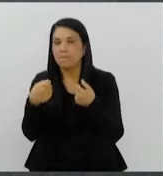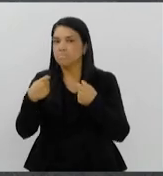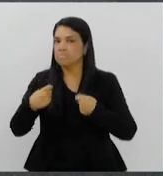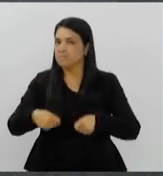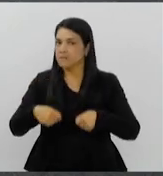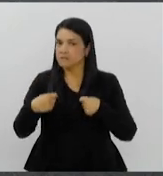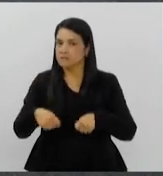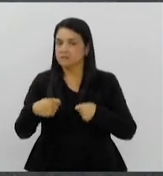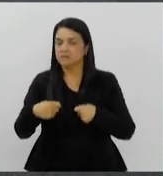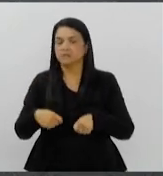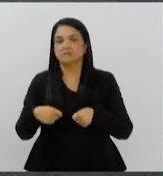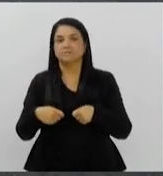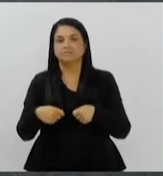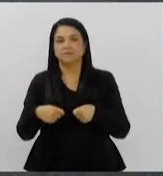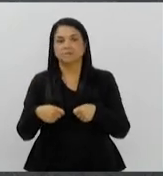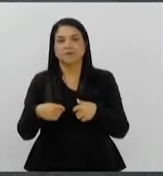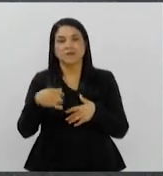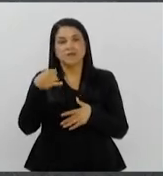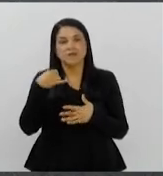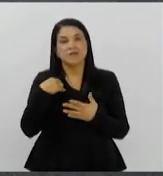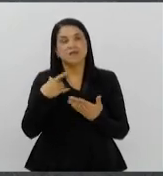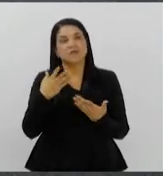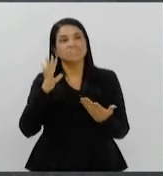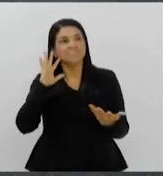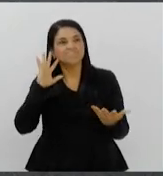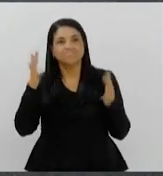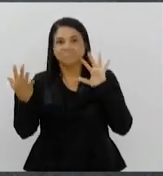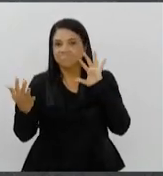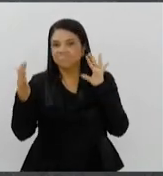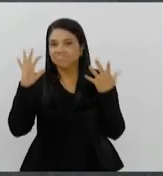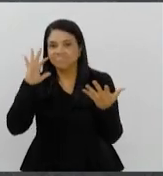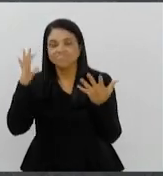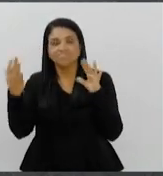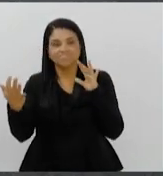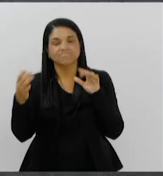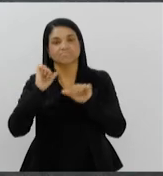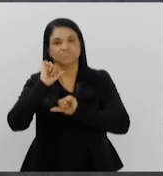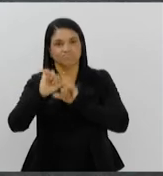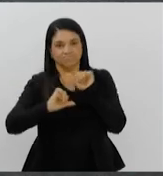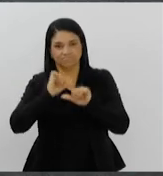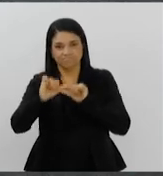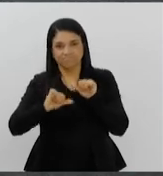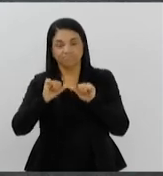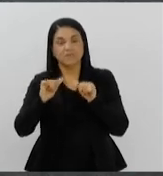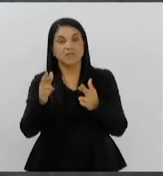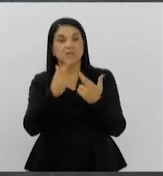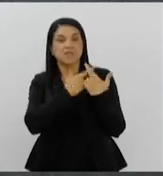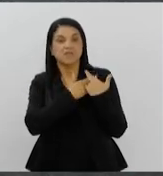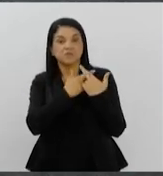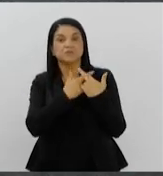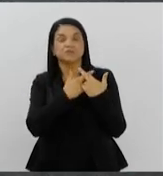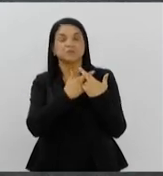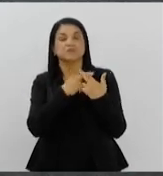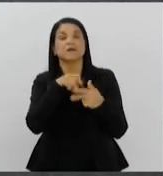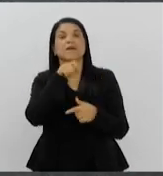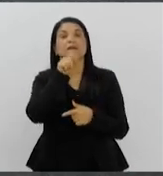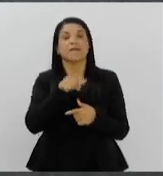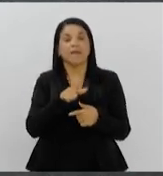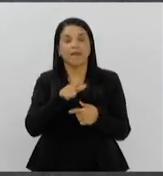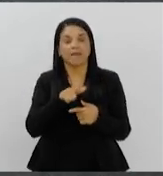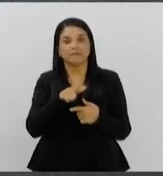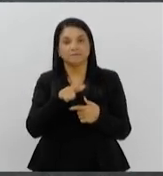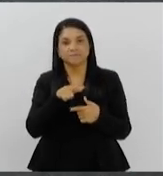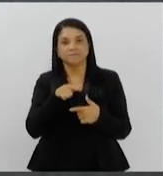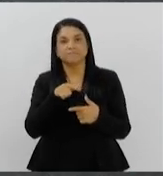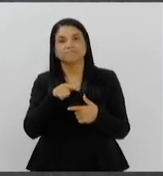possa enfrentar os efeitos das mudanças climáticas e responsabilizar aqueles agentes que mais emitem